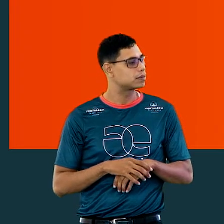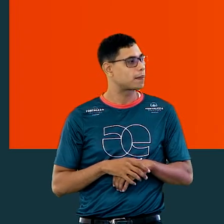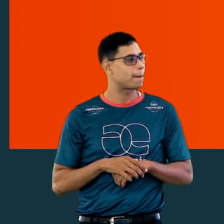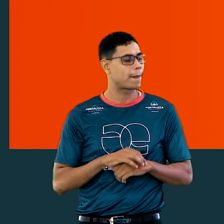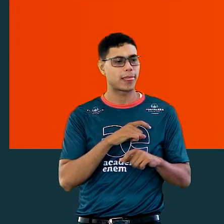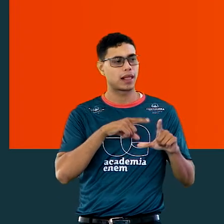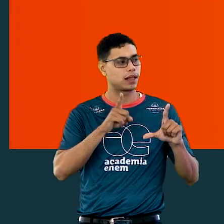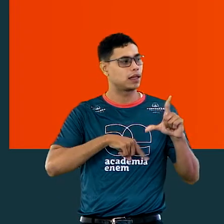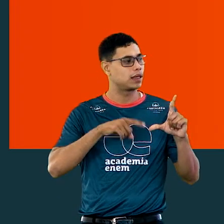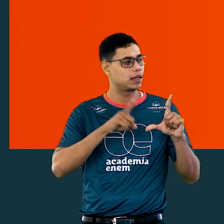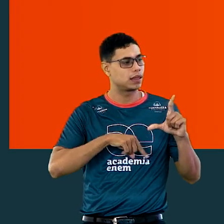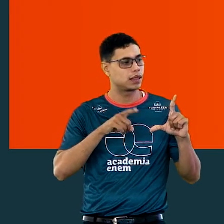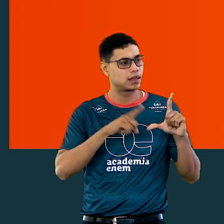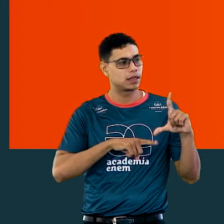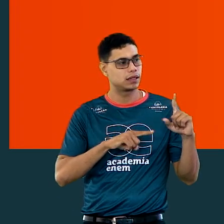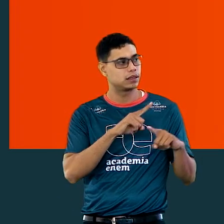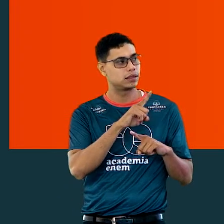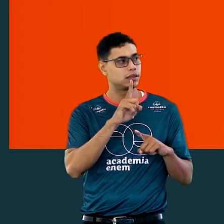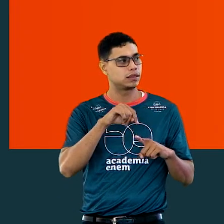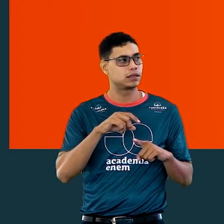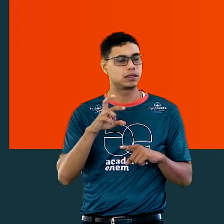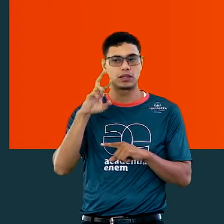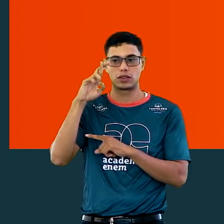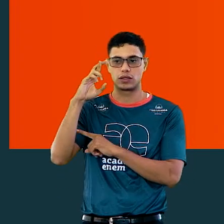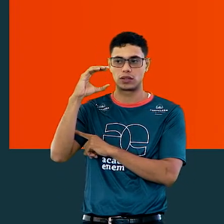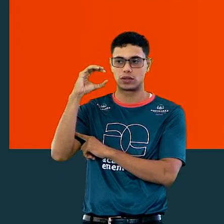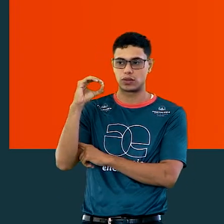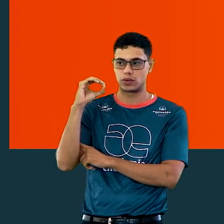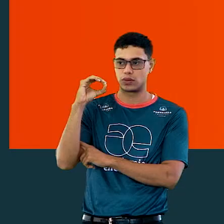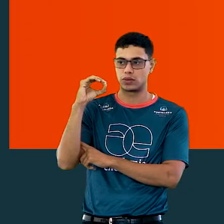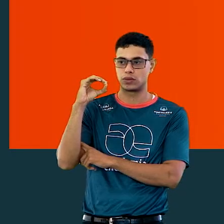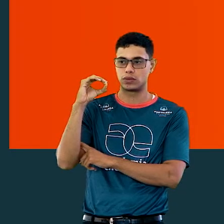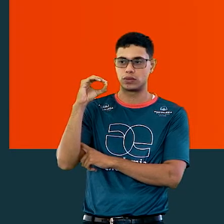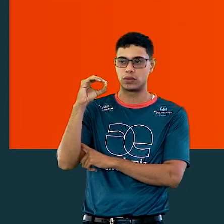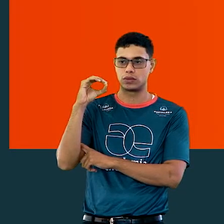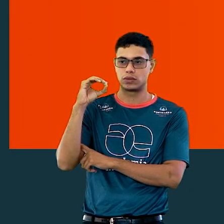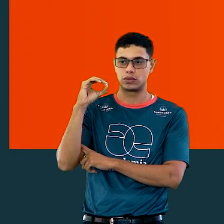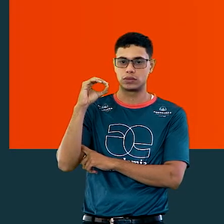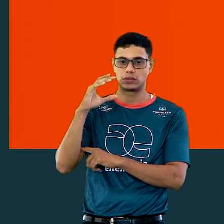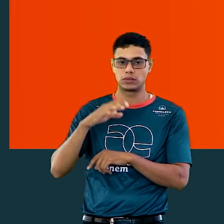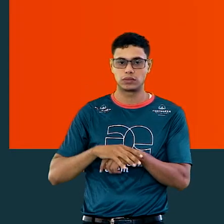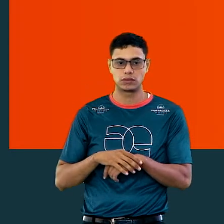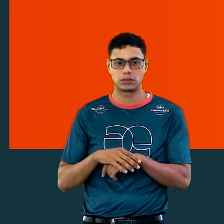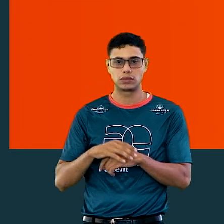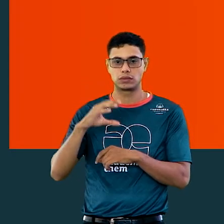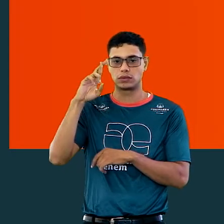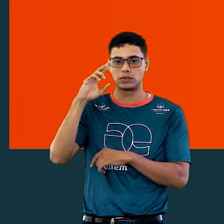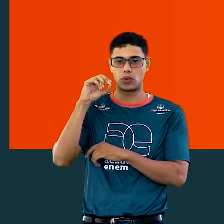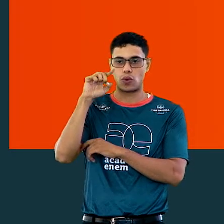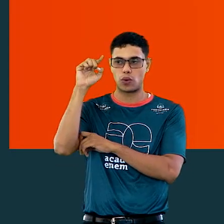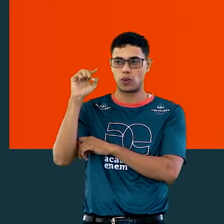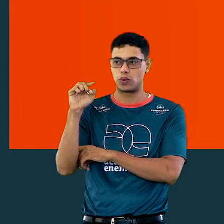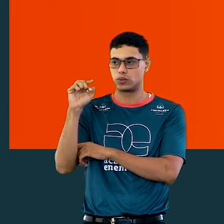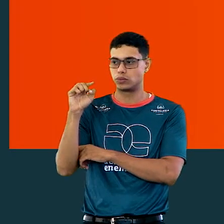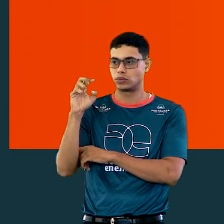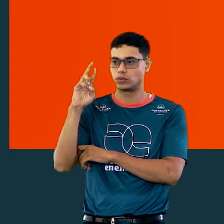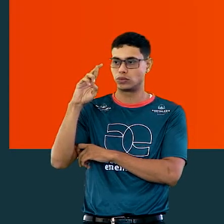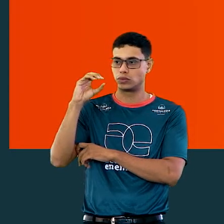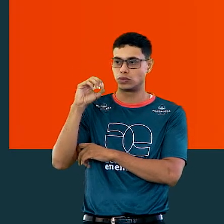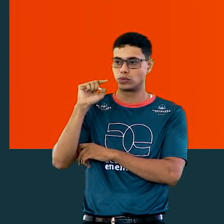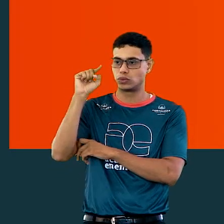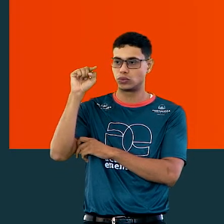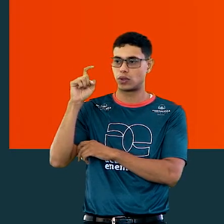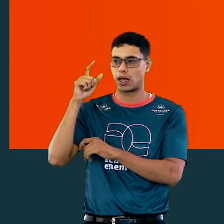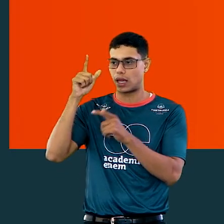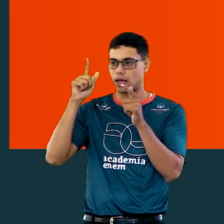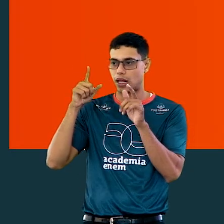Aquela letrinha que está ali na frente é o Rho. R-O, tá? Circunflexo. Rho é uma letra